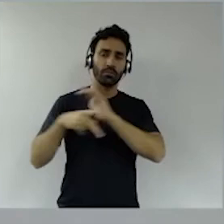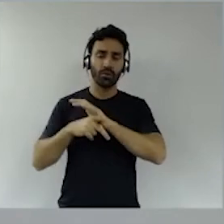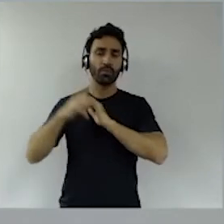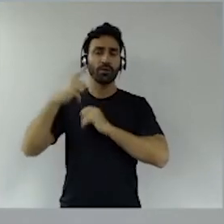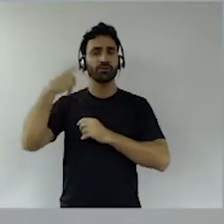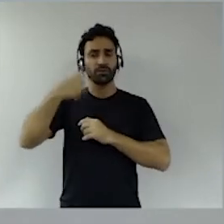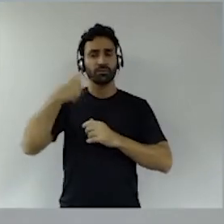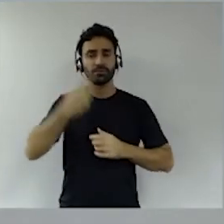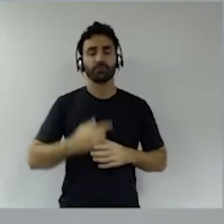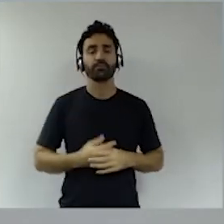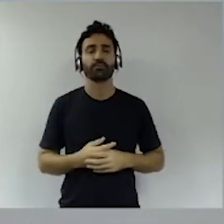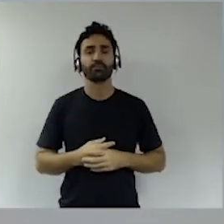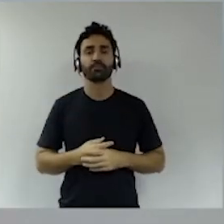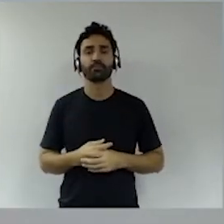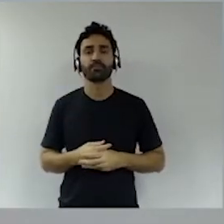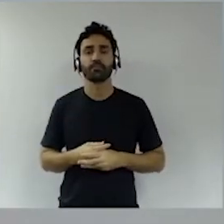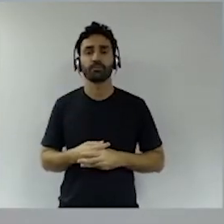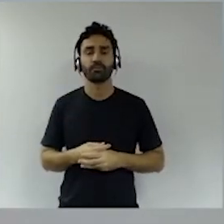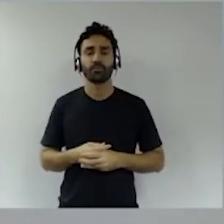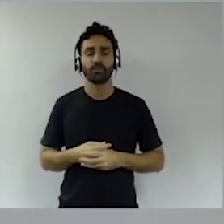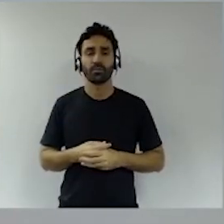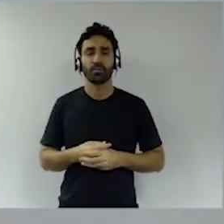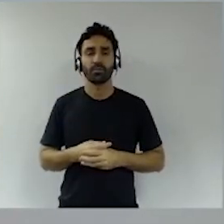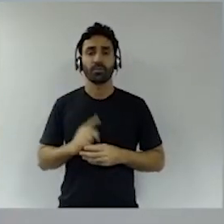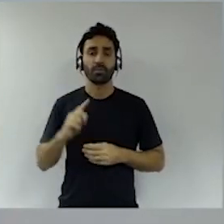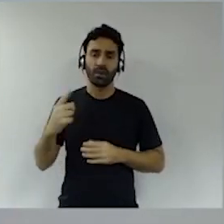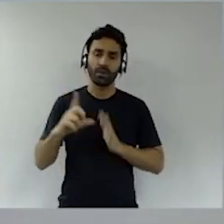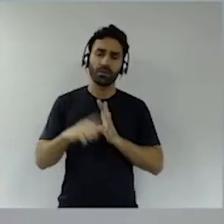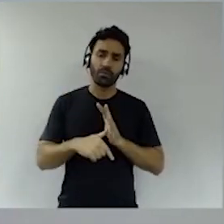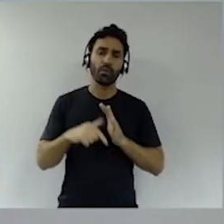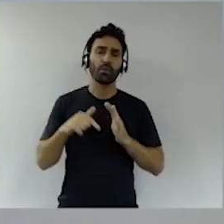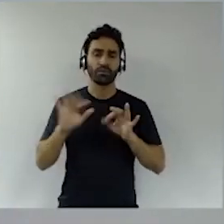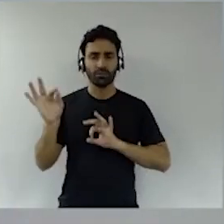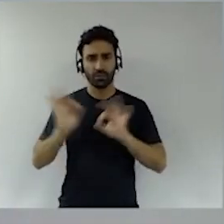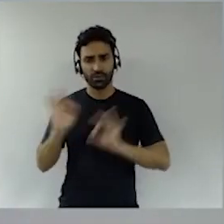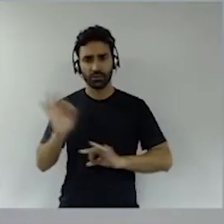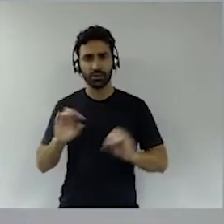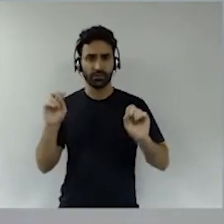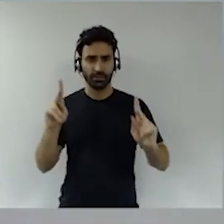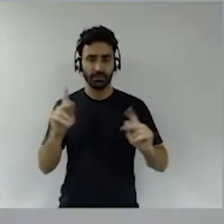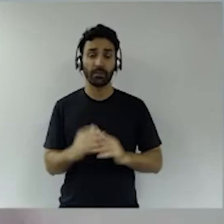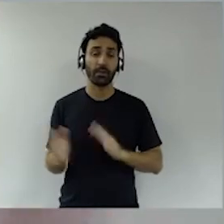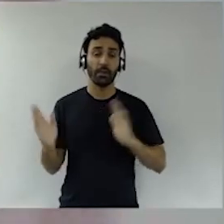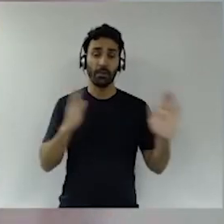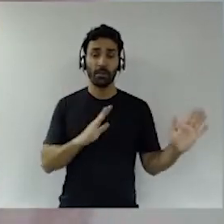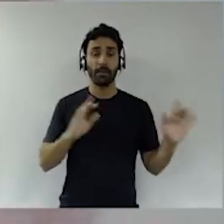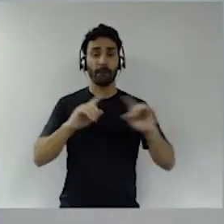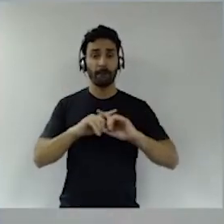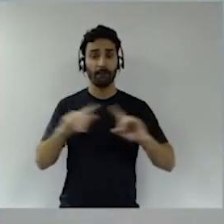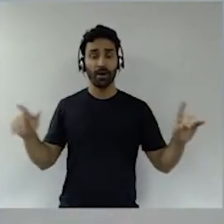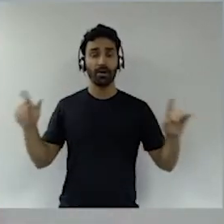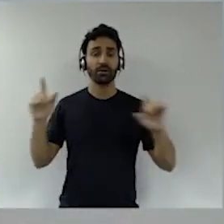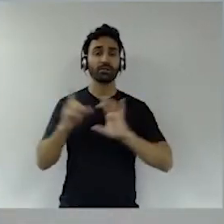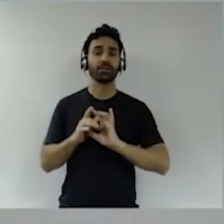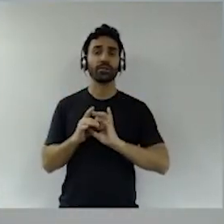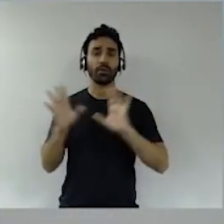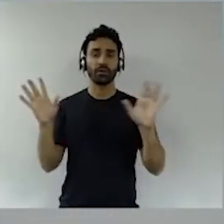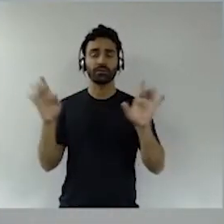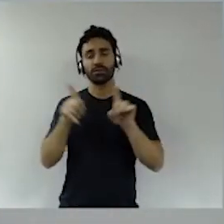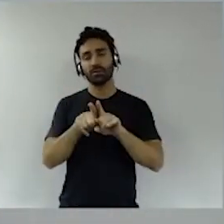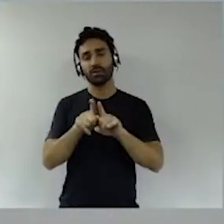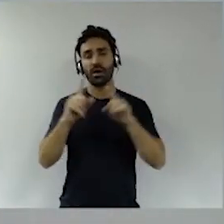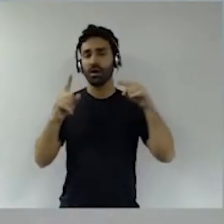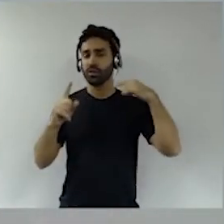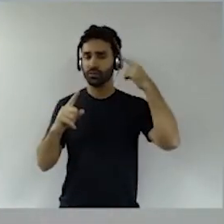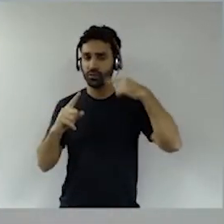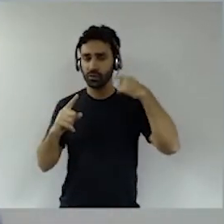profissão, depois devidamente sistematizada. Mas o fato é que a democracia e a